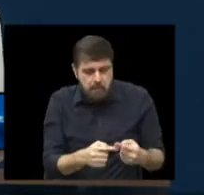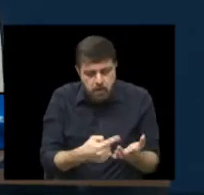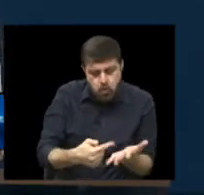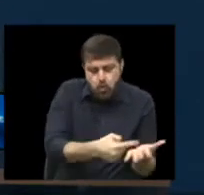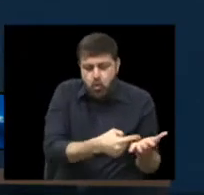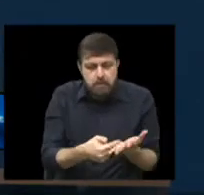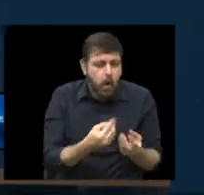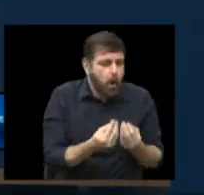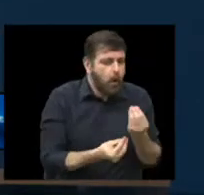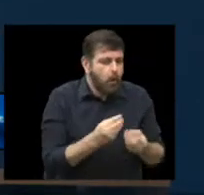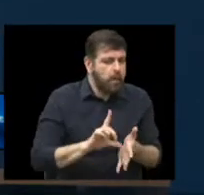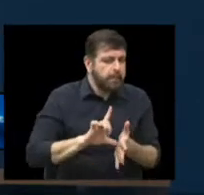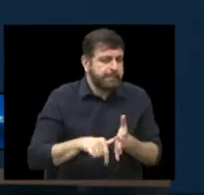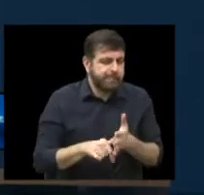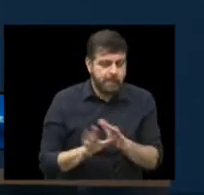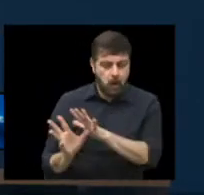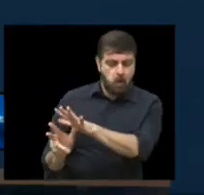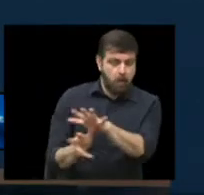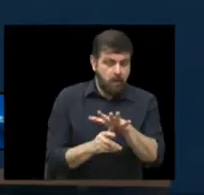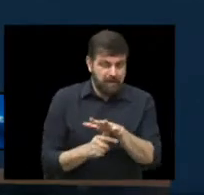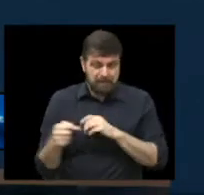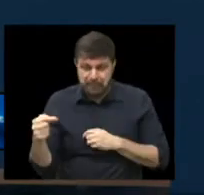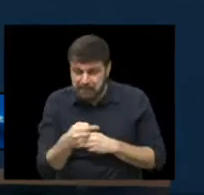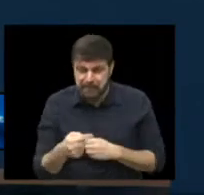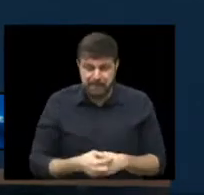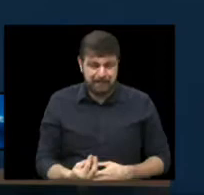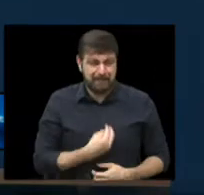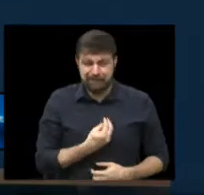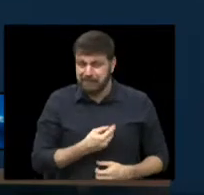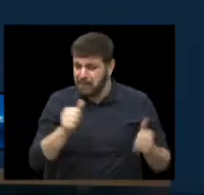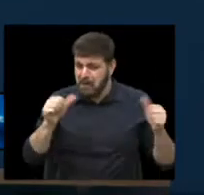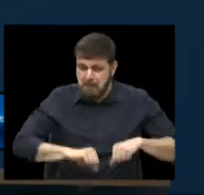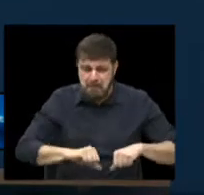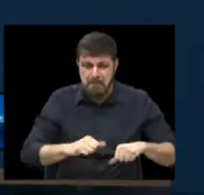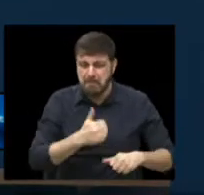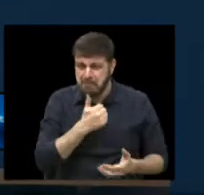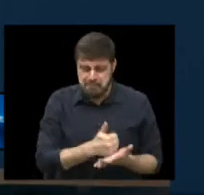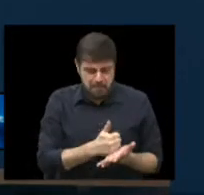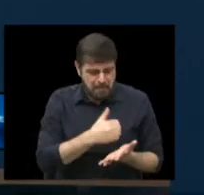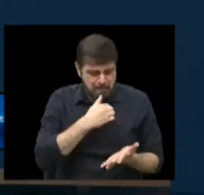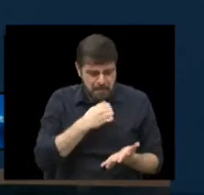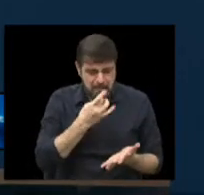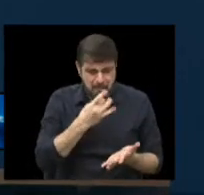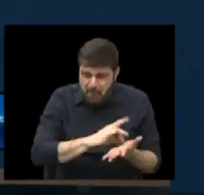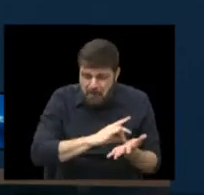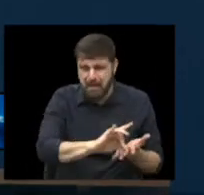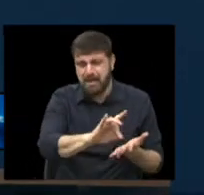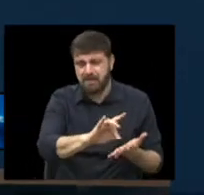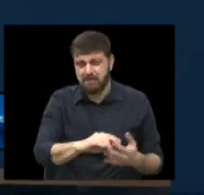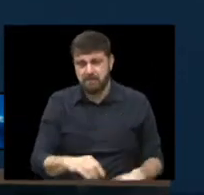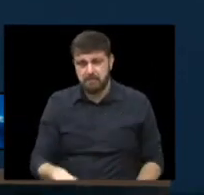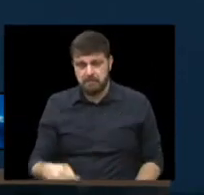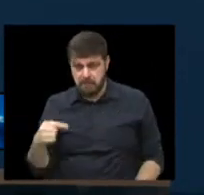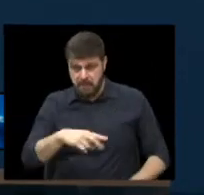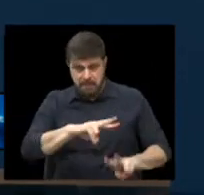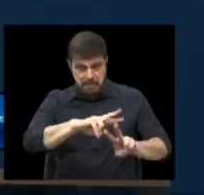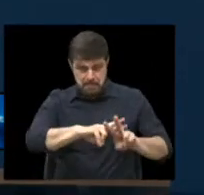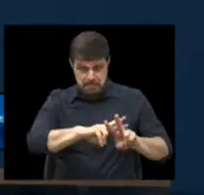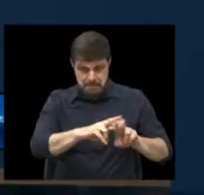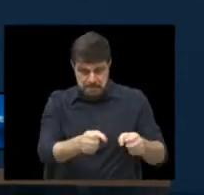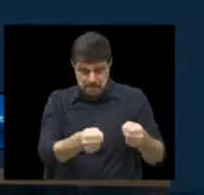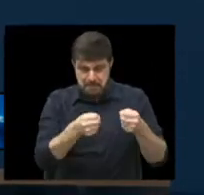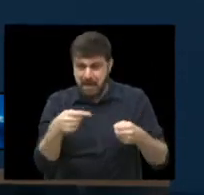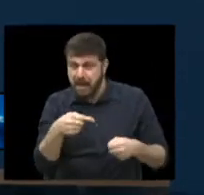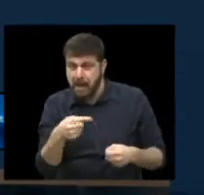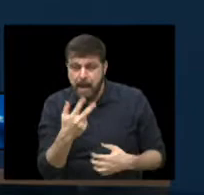superlotação, das más condições, e o que tem tornado as nossas prisões verdadeiras